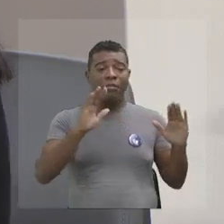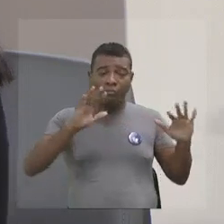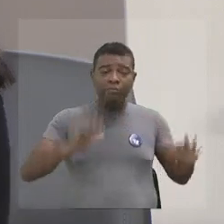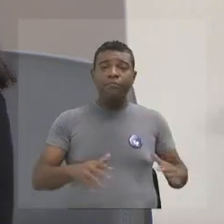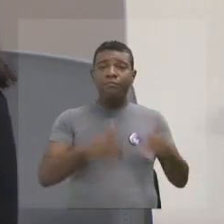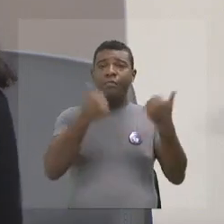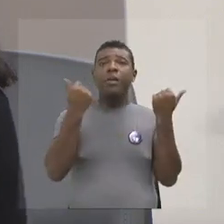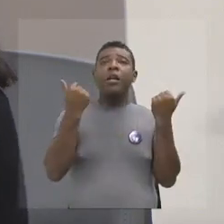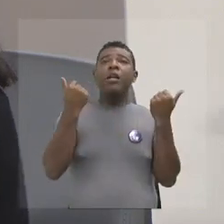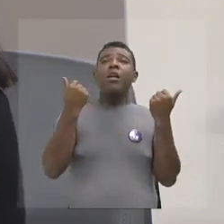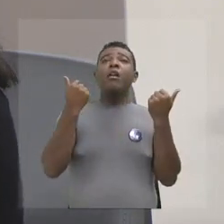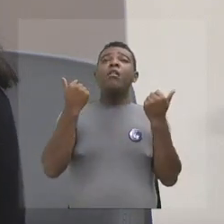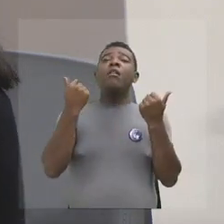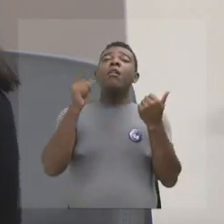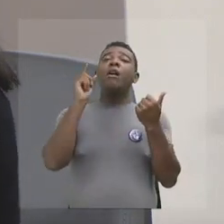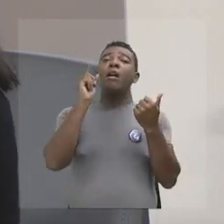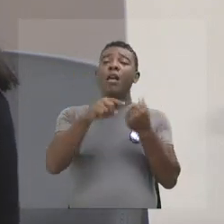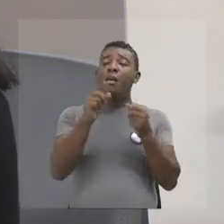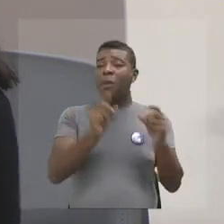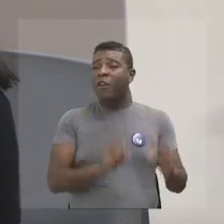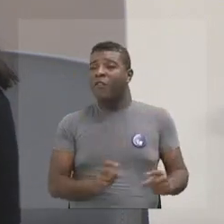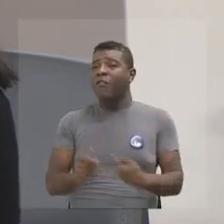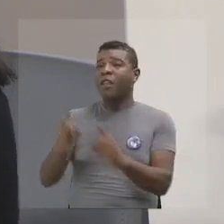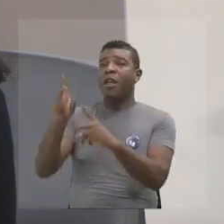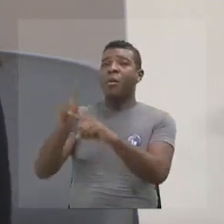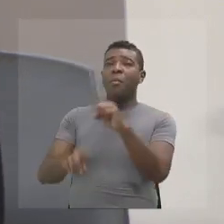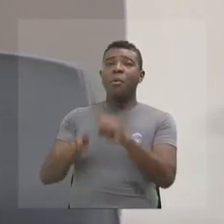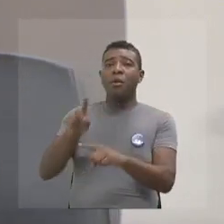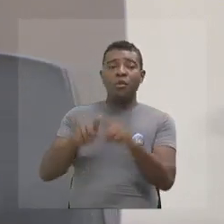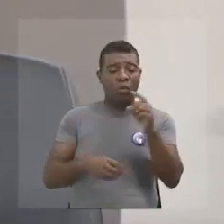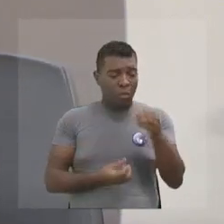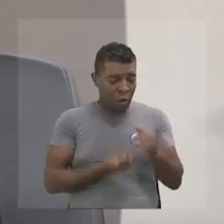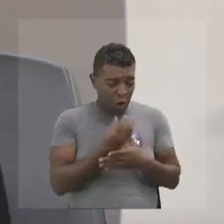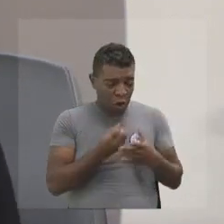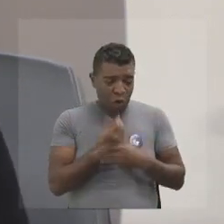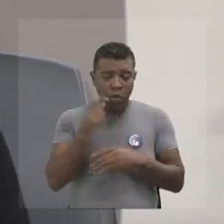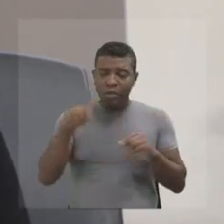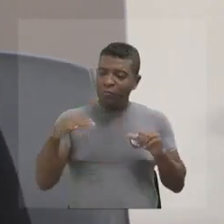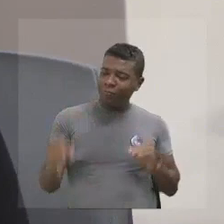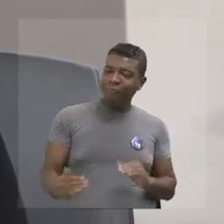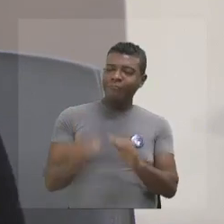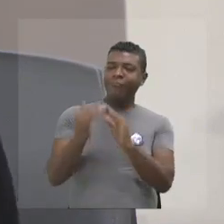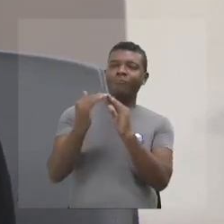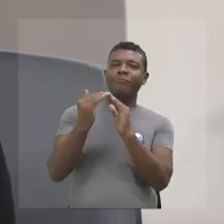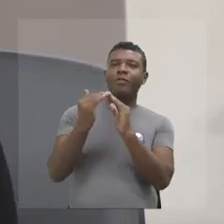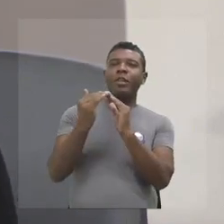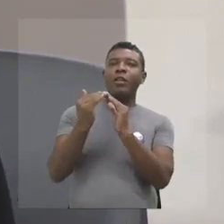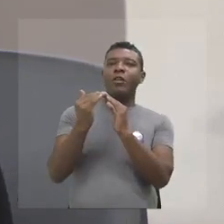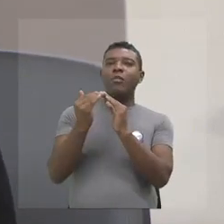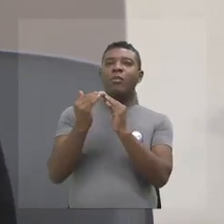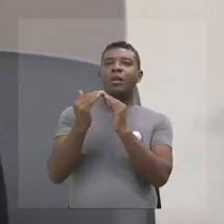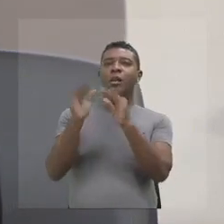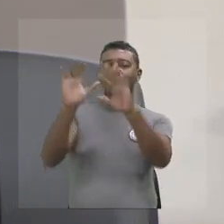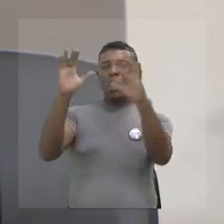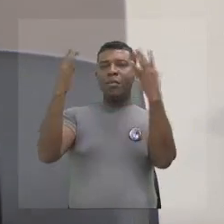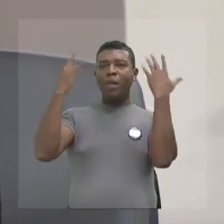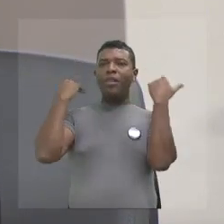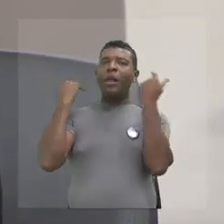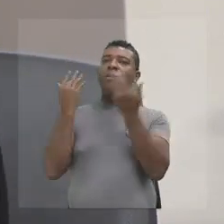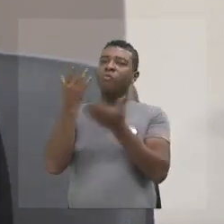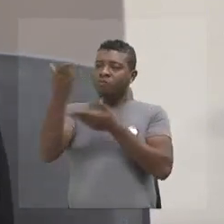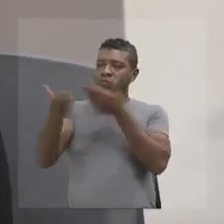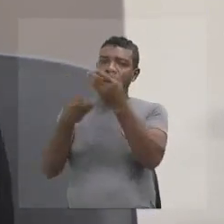para venda dos seus produtos cada vez mais calcadas em temas ambientais então deputados só dois exemplos aqui reforçando